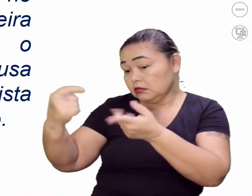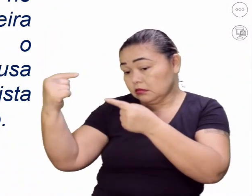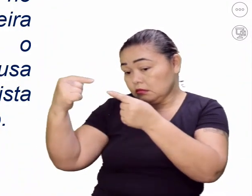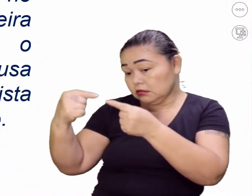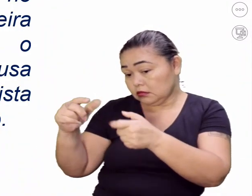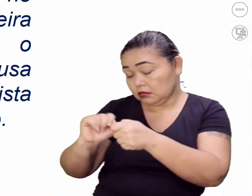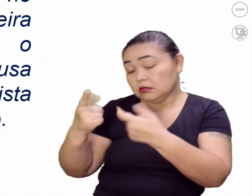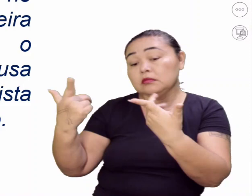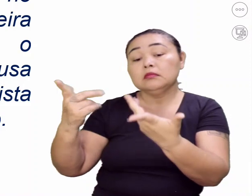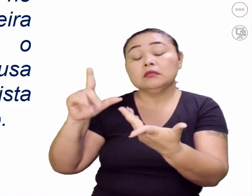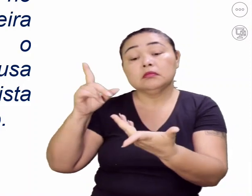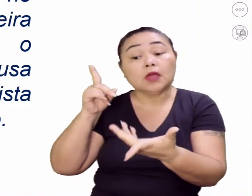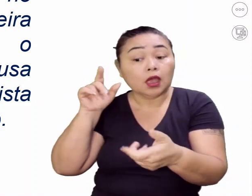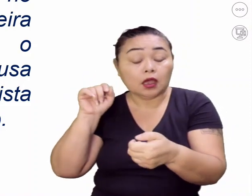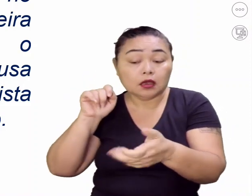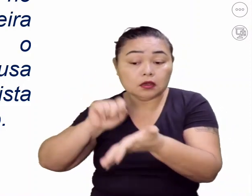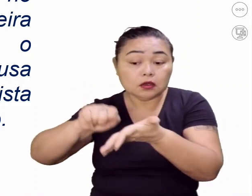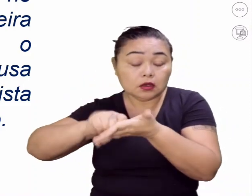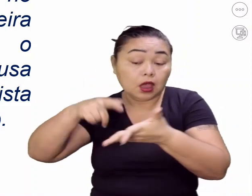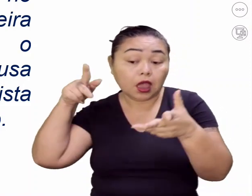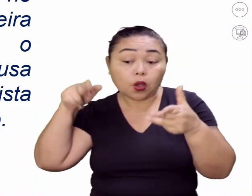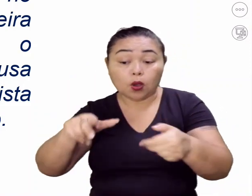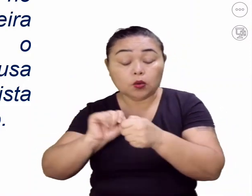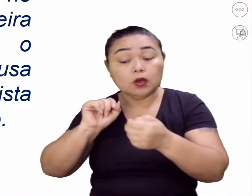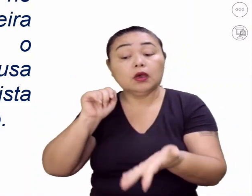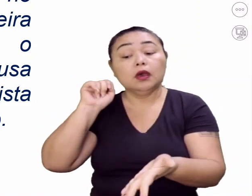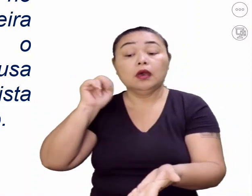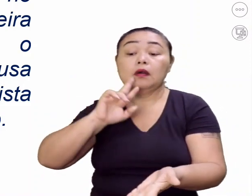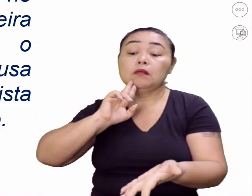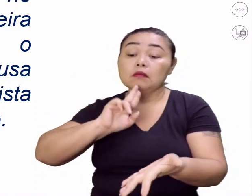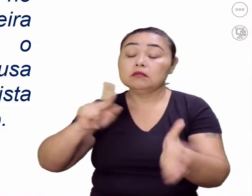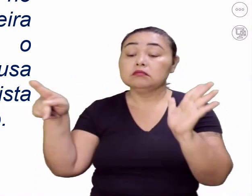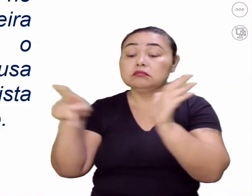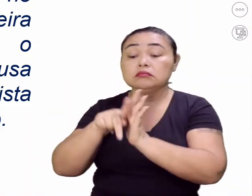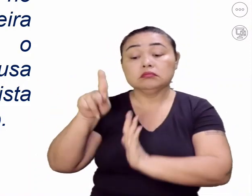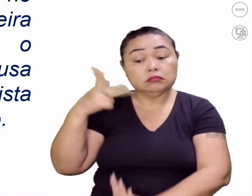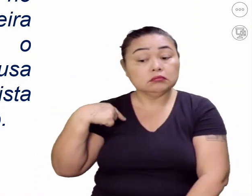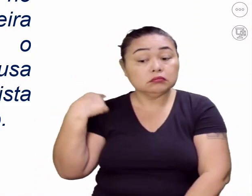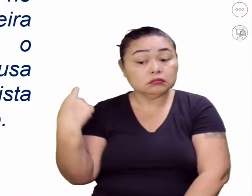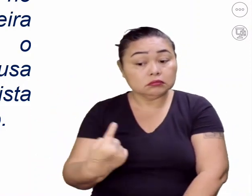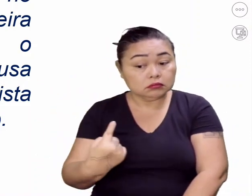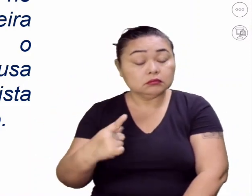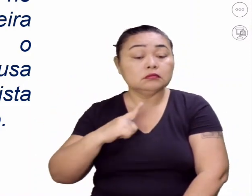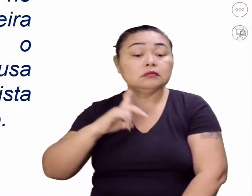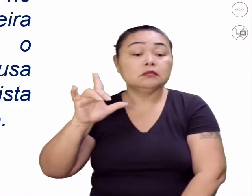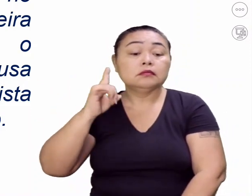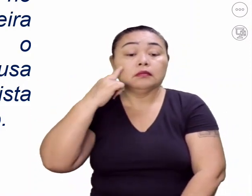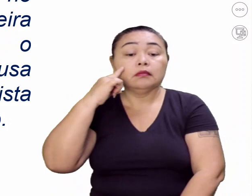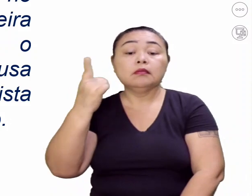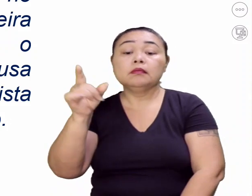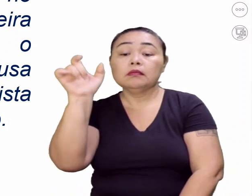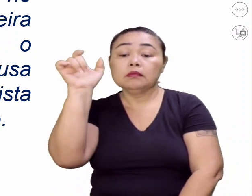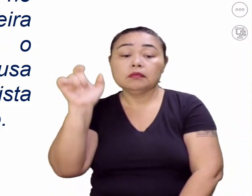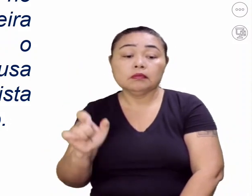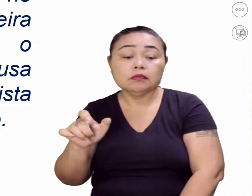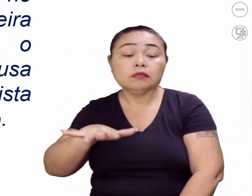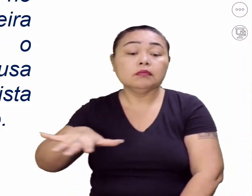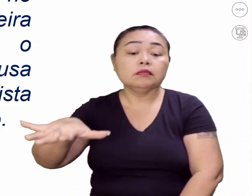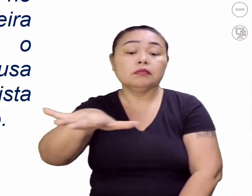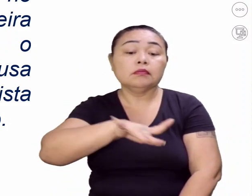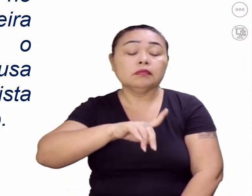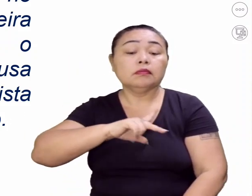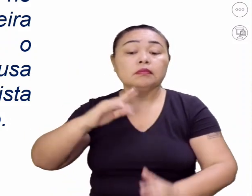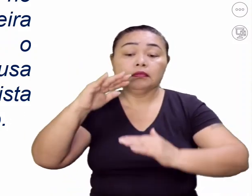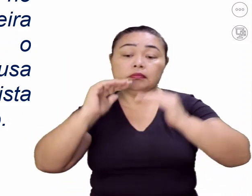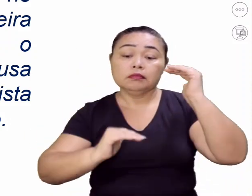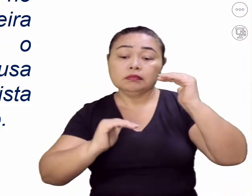acordo. É lógico que não vamos escrever igual, né? Que isso aqui é uma resposta nossa. Pessoal. Pode-se observar que a interferência do homem no meio natural